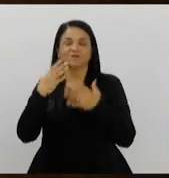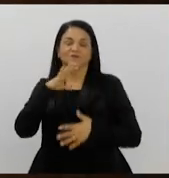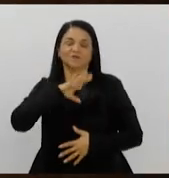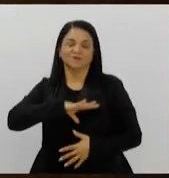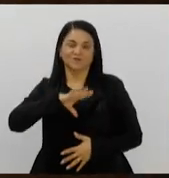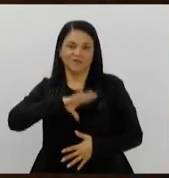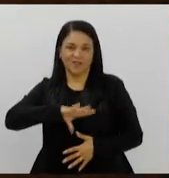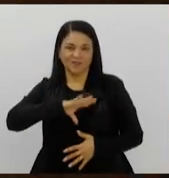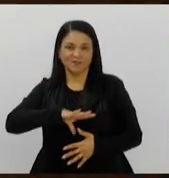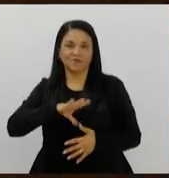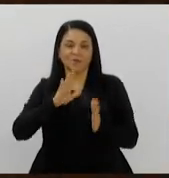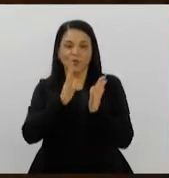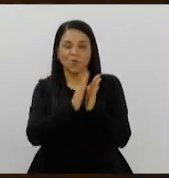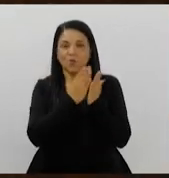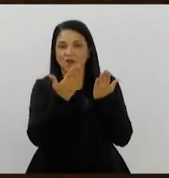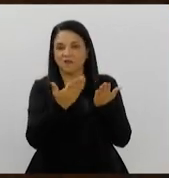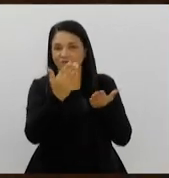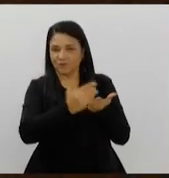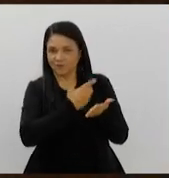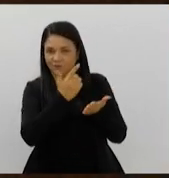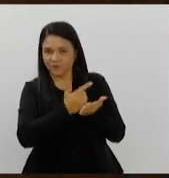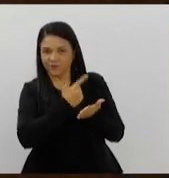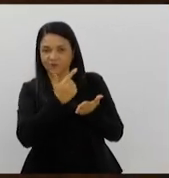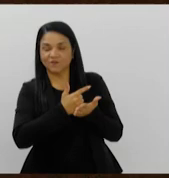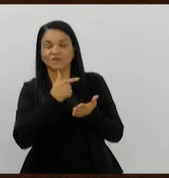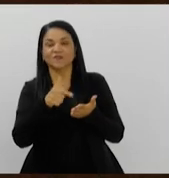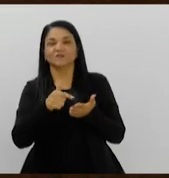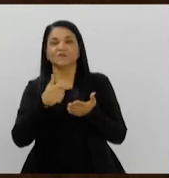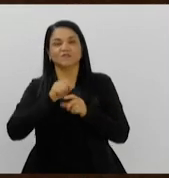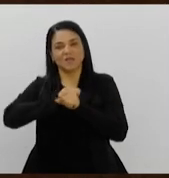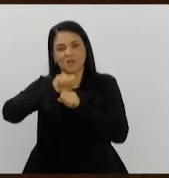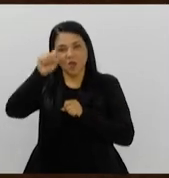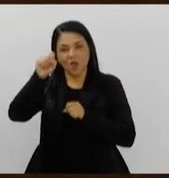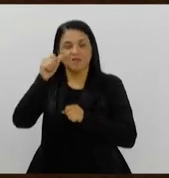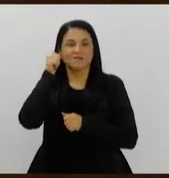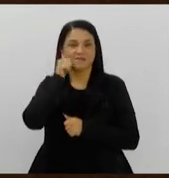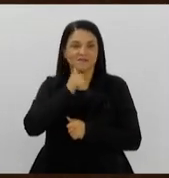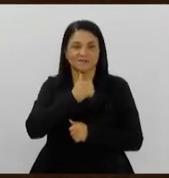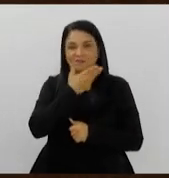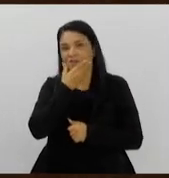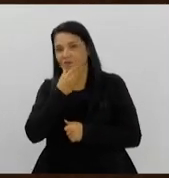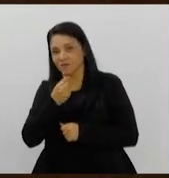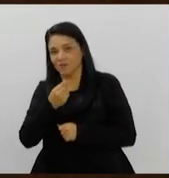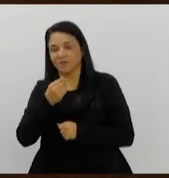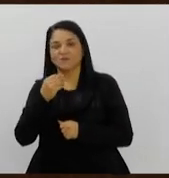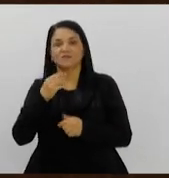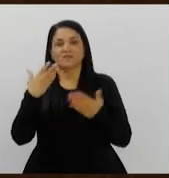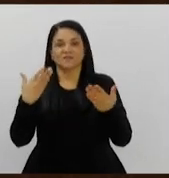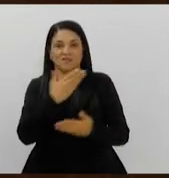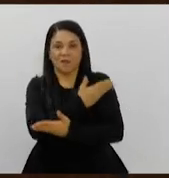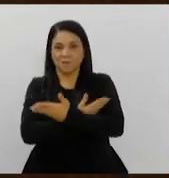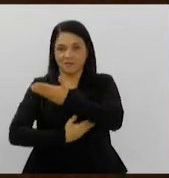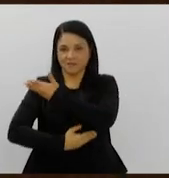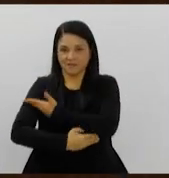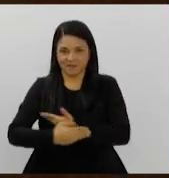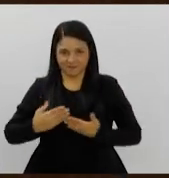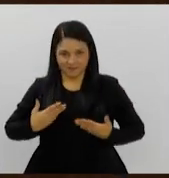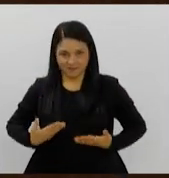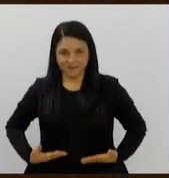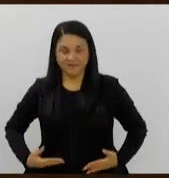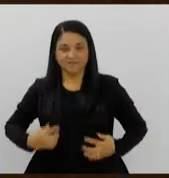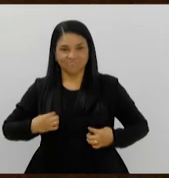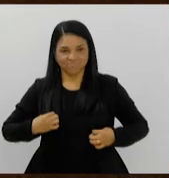o livro dos heróis e heroínas, os camisas negras, que fazem parte da história do futebol, do enfrentamento